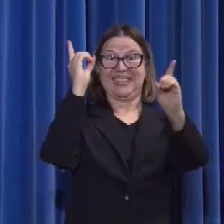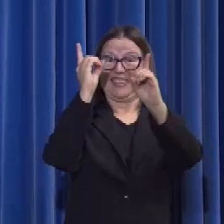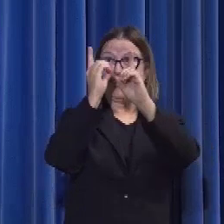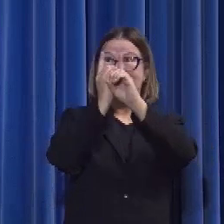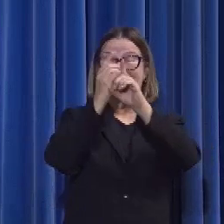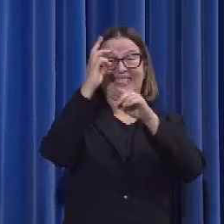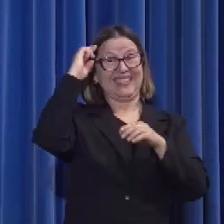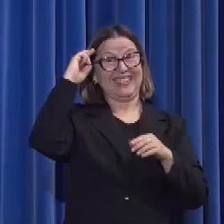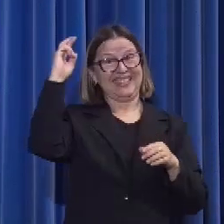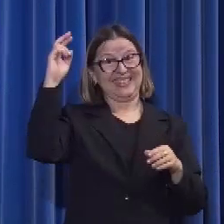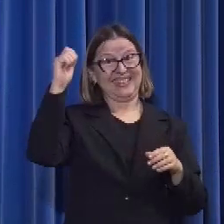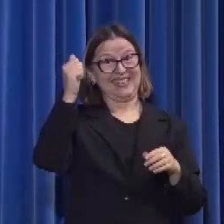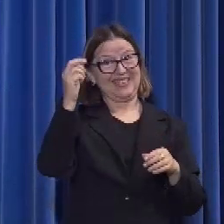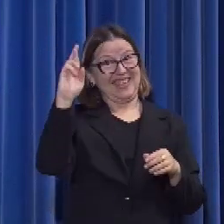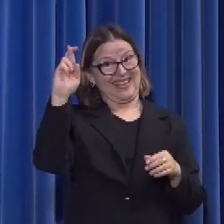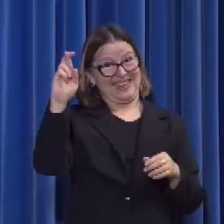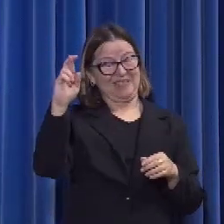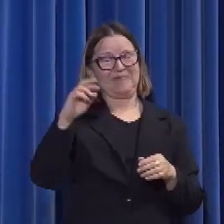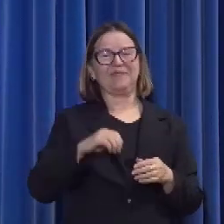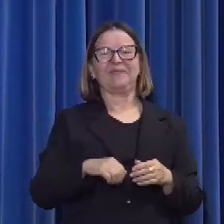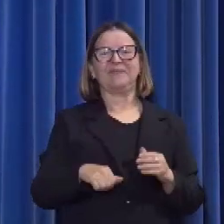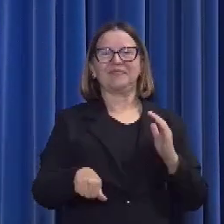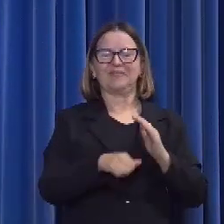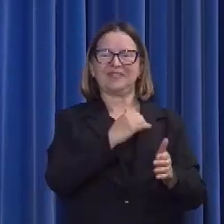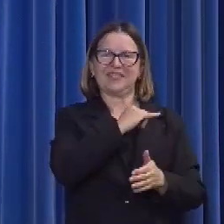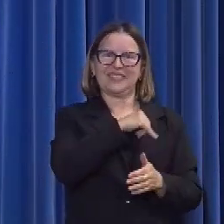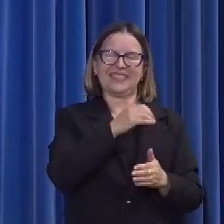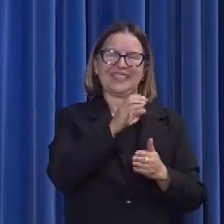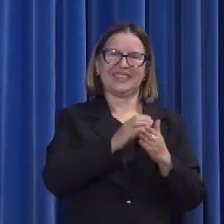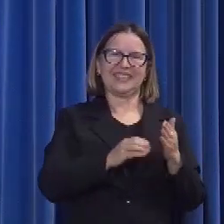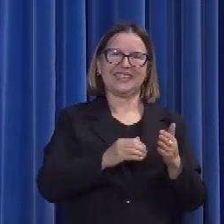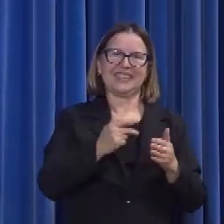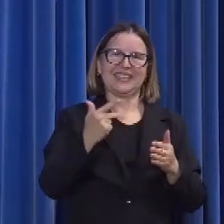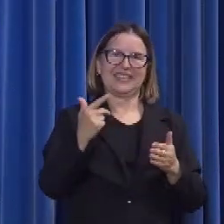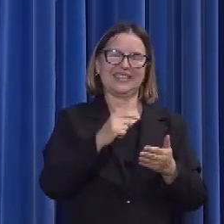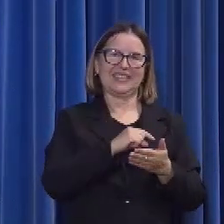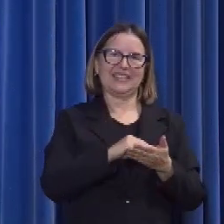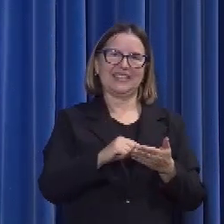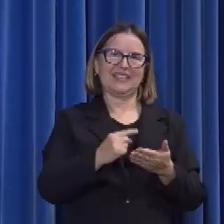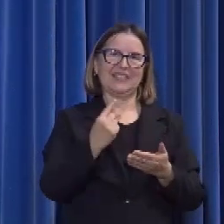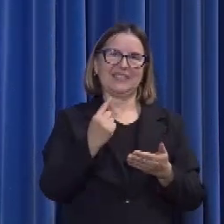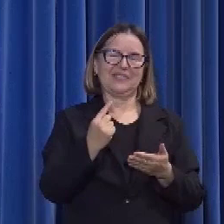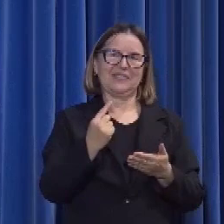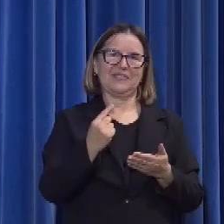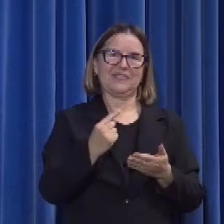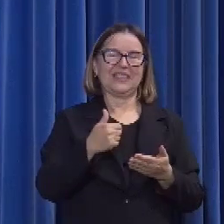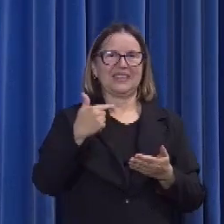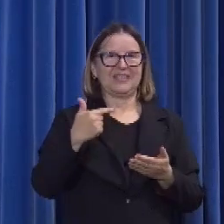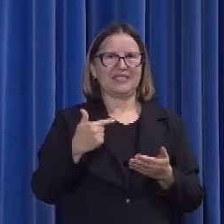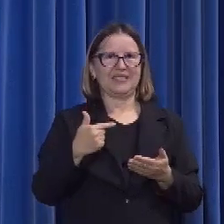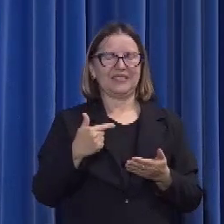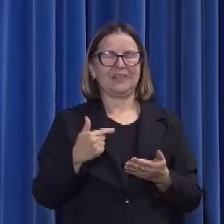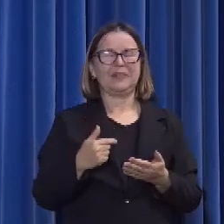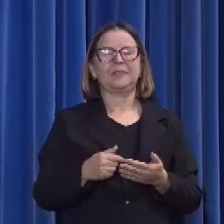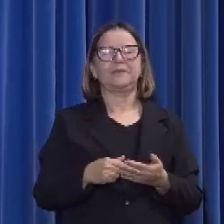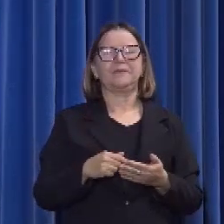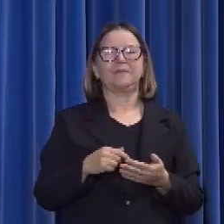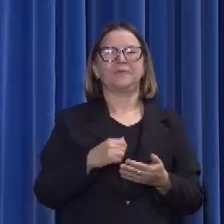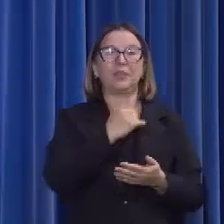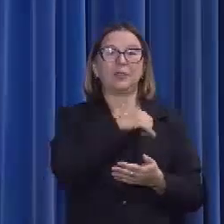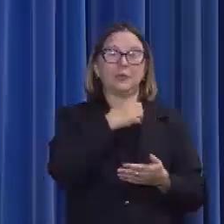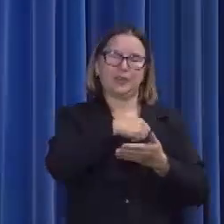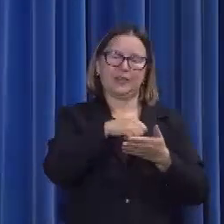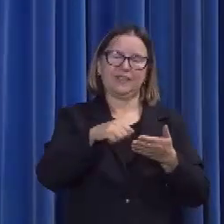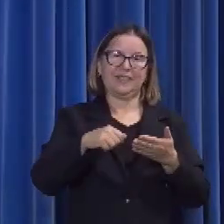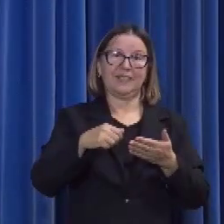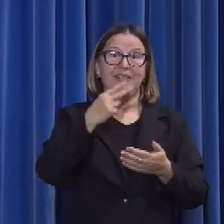nos ares. 1 João capítulo 3, versículo 1 e 2, o apóstolo do amor nos diz assim: